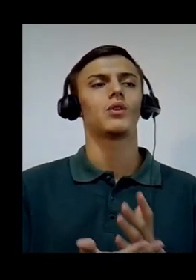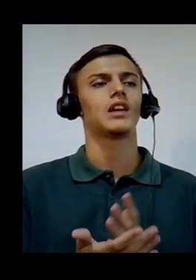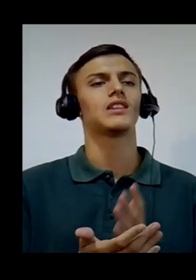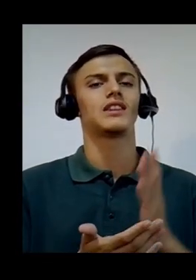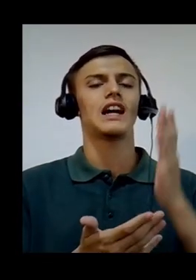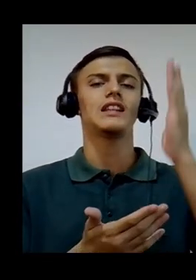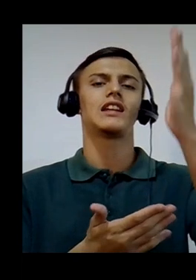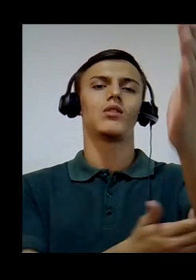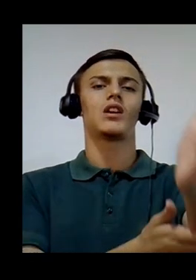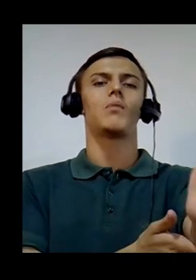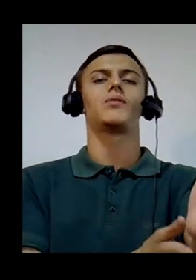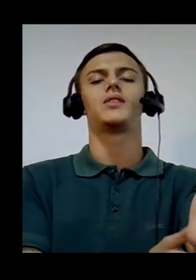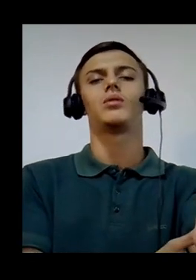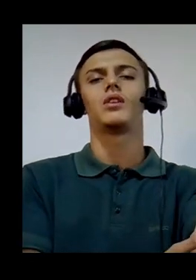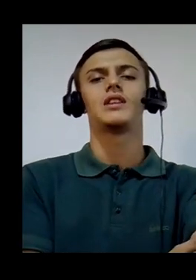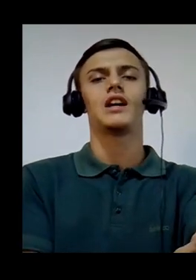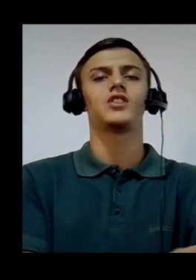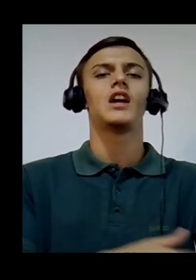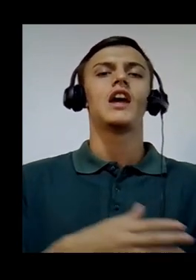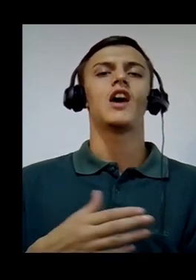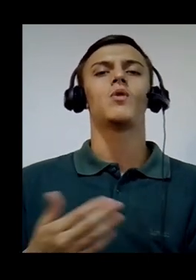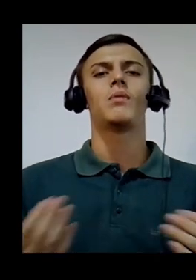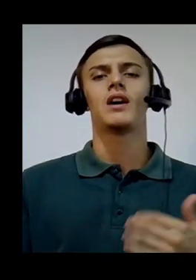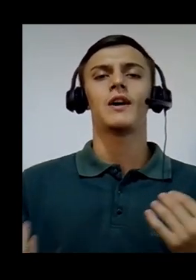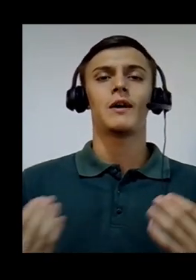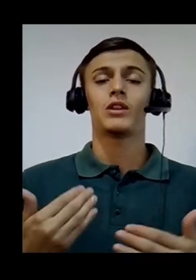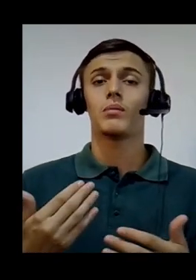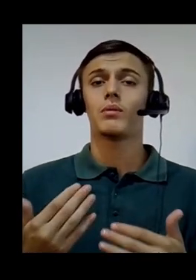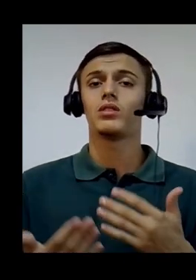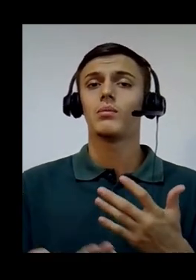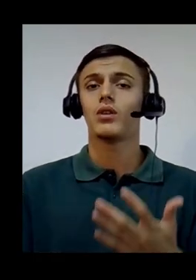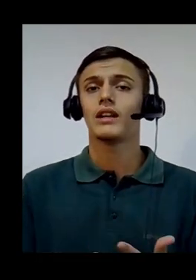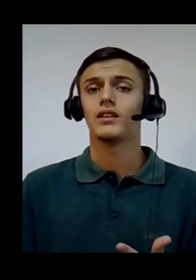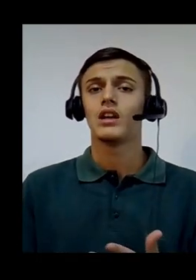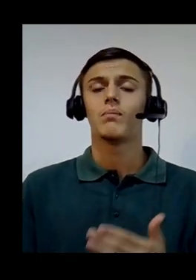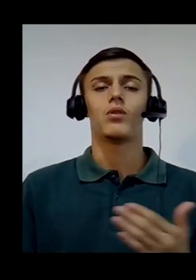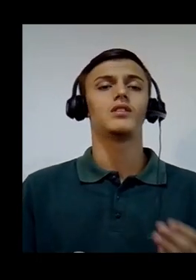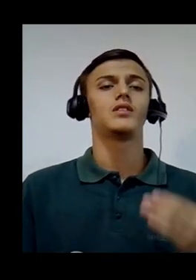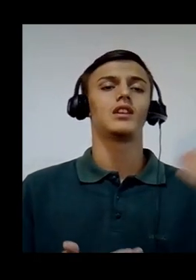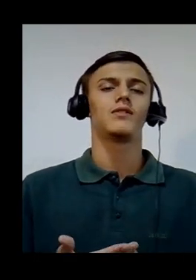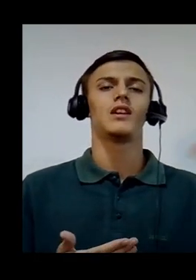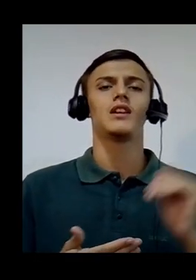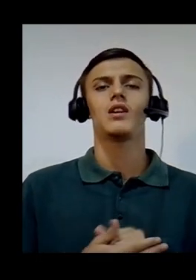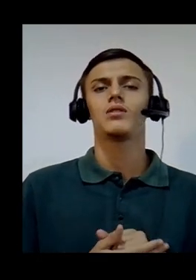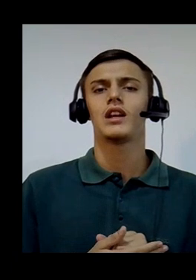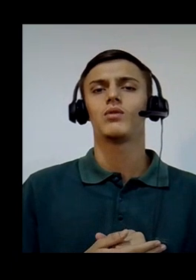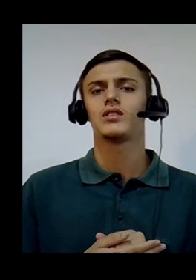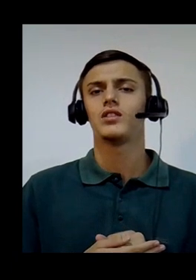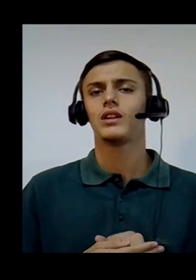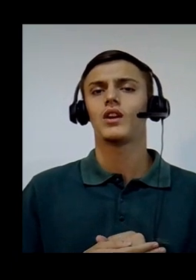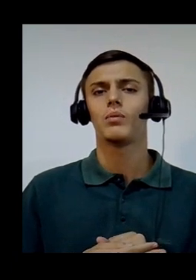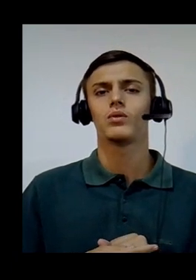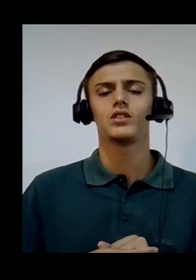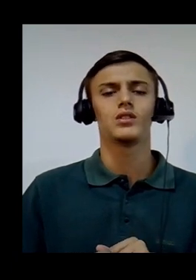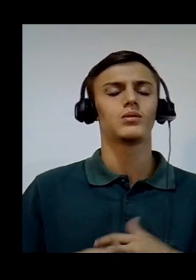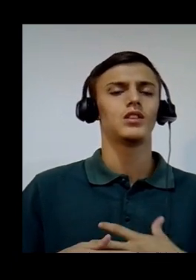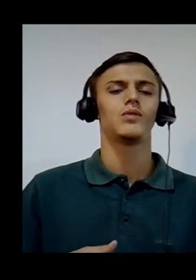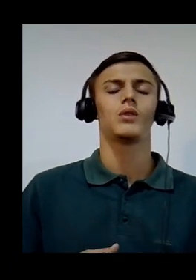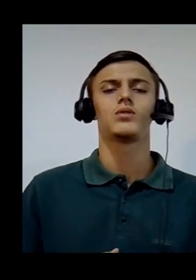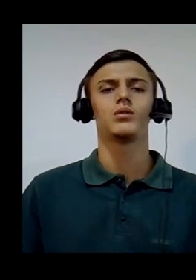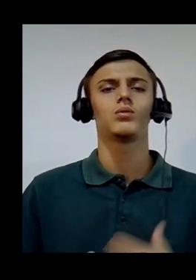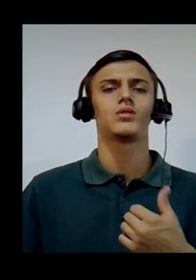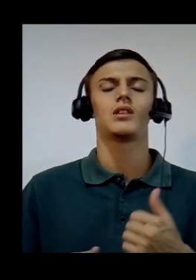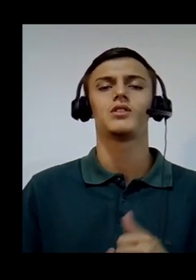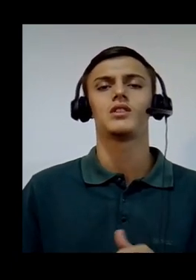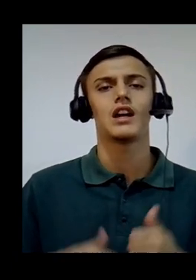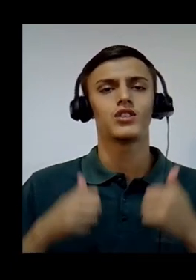vai precisar alguém entrar naquele local para fazer o teu resgate, é uma manobra muito demorada. Pode ser que venha causar ali um acidente fatal por conta disso. Se